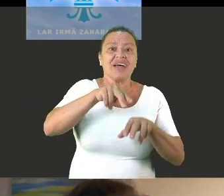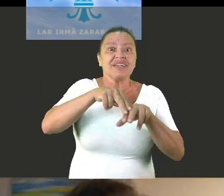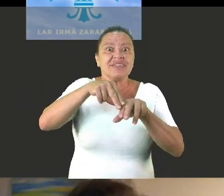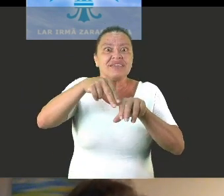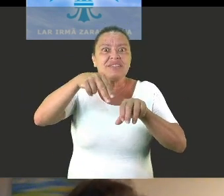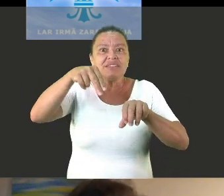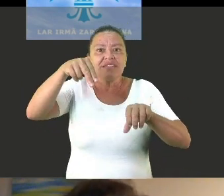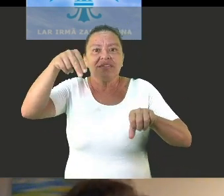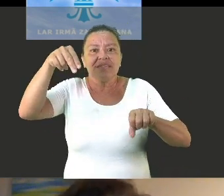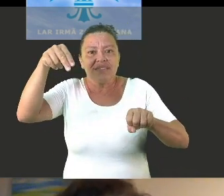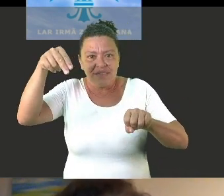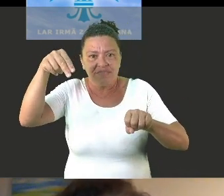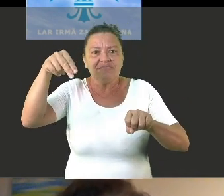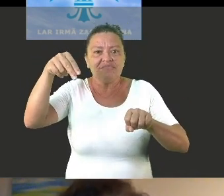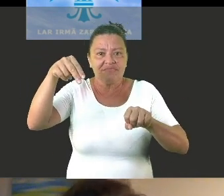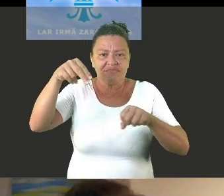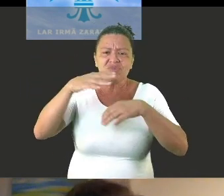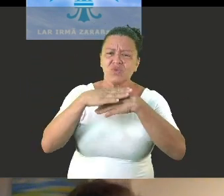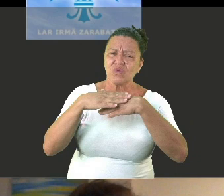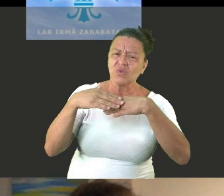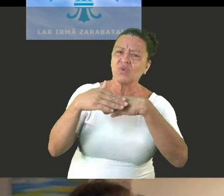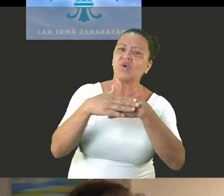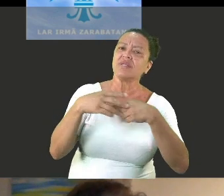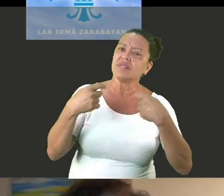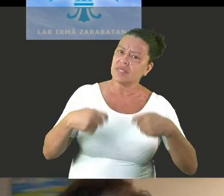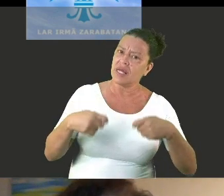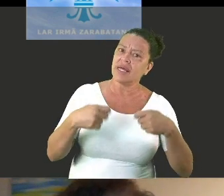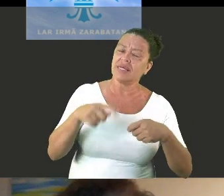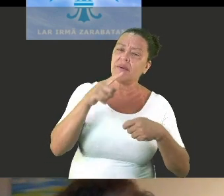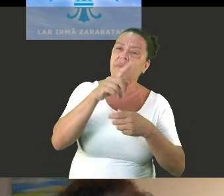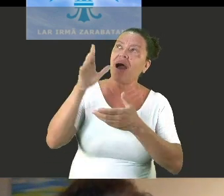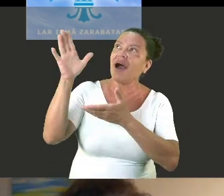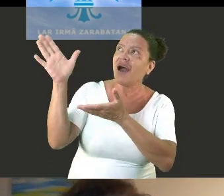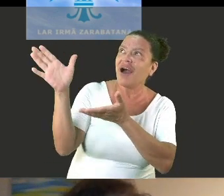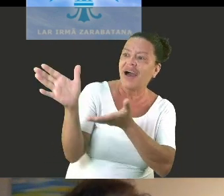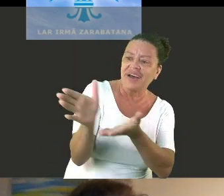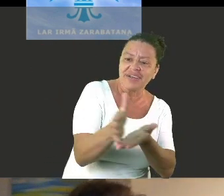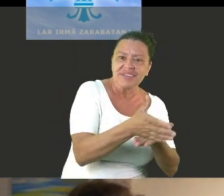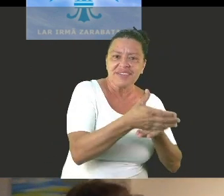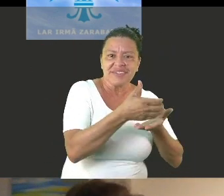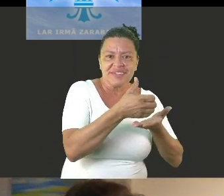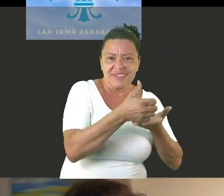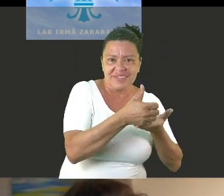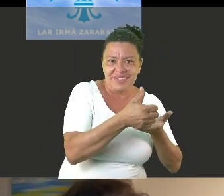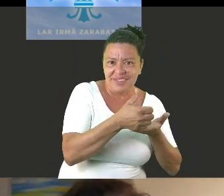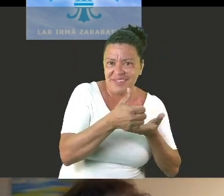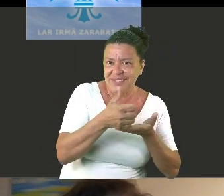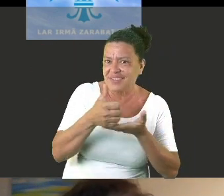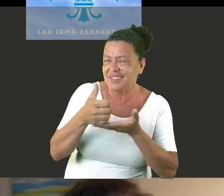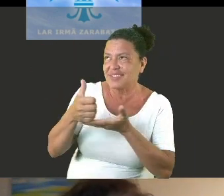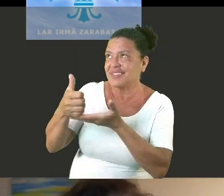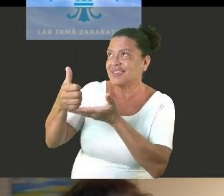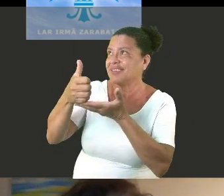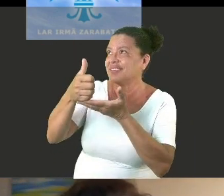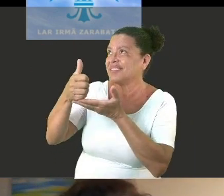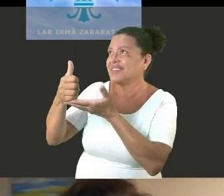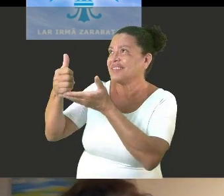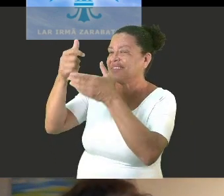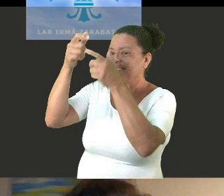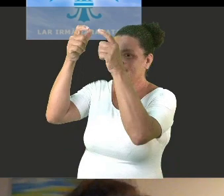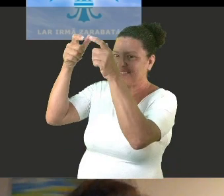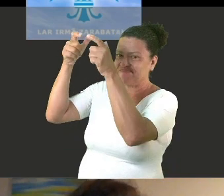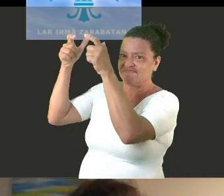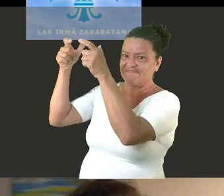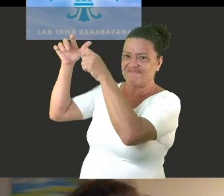recém-desencarnando o amparo necessário para que sejam acolhidos e levados aos melhores locais de